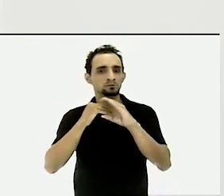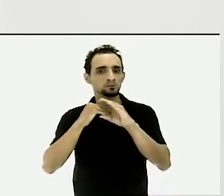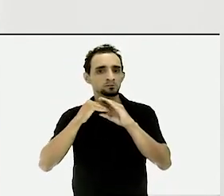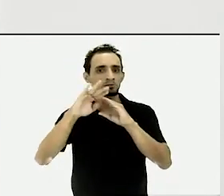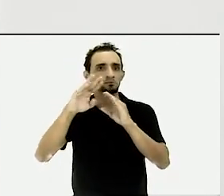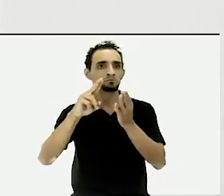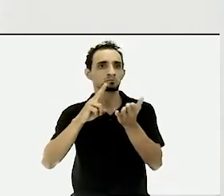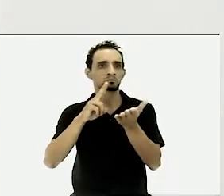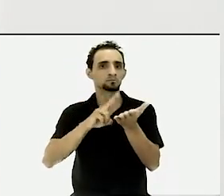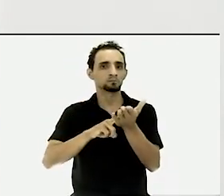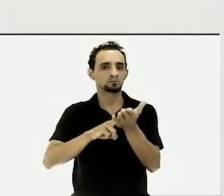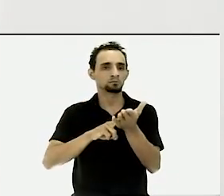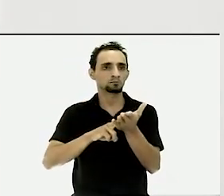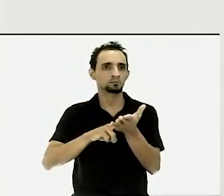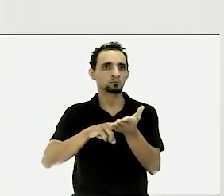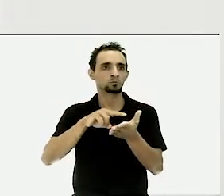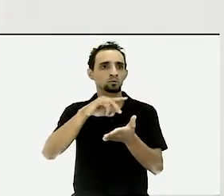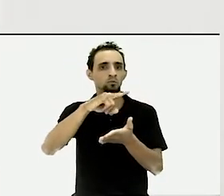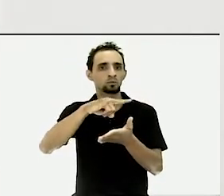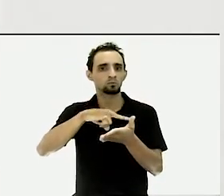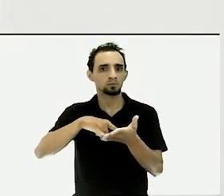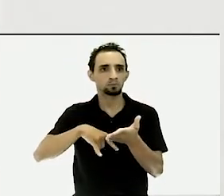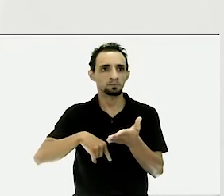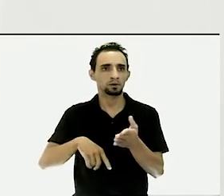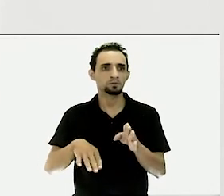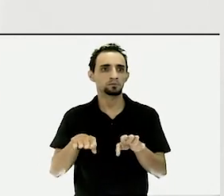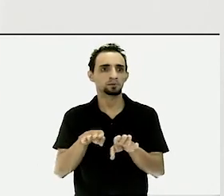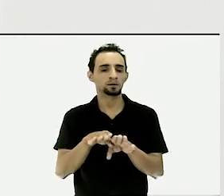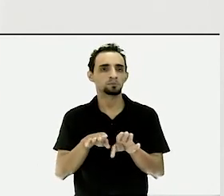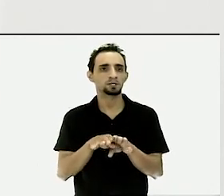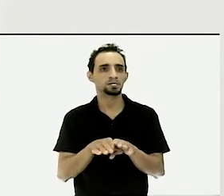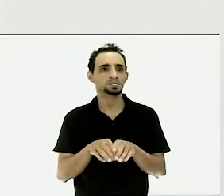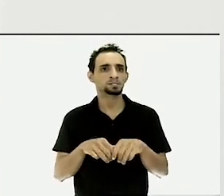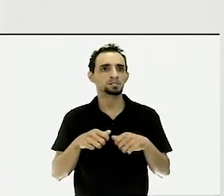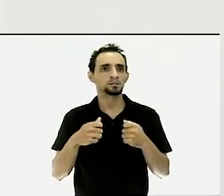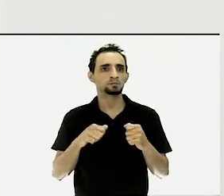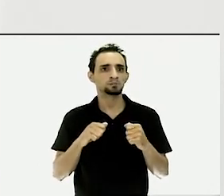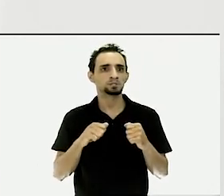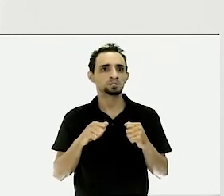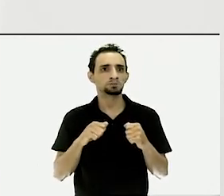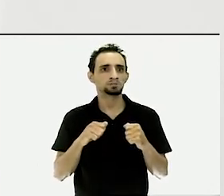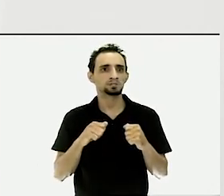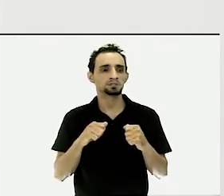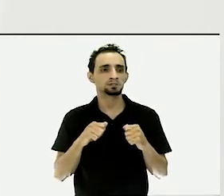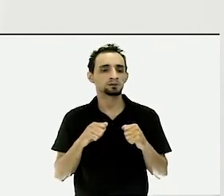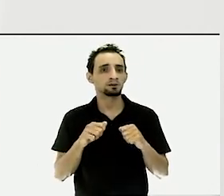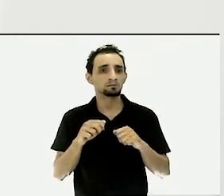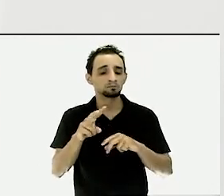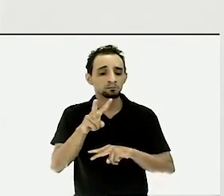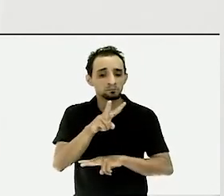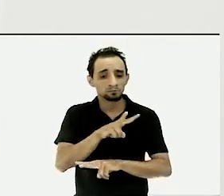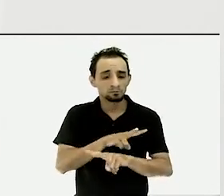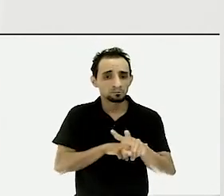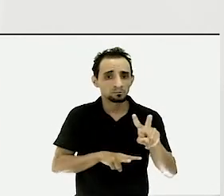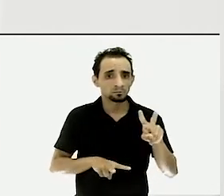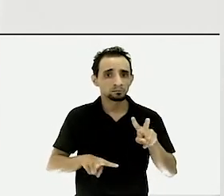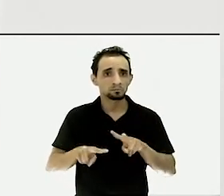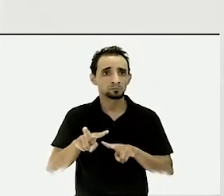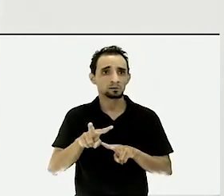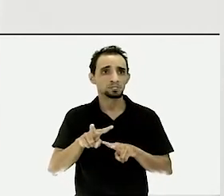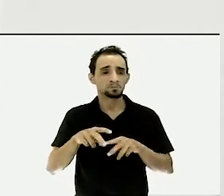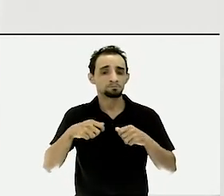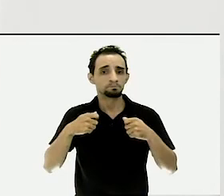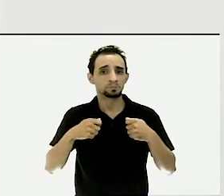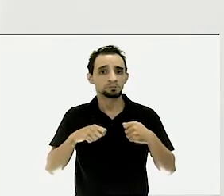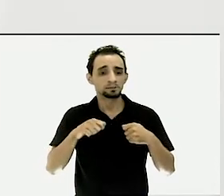Além de não fazer a coleta, muito menos o tratamento está 100%. Então, só o fato de comunicarmos à justiça,